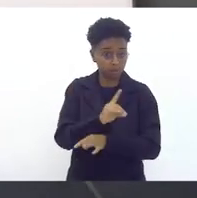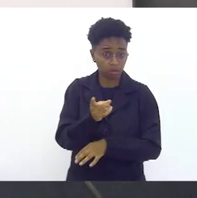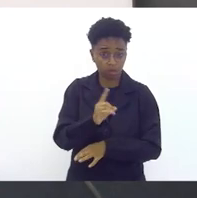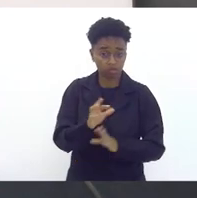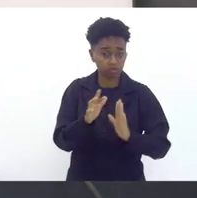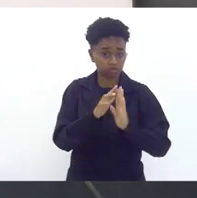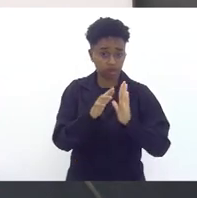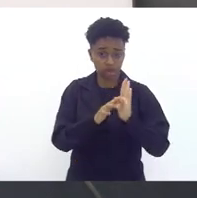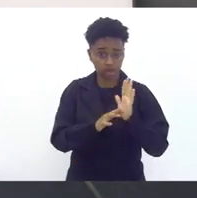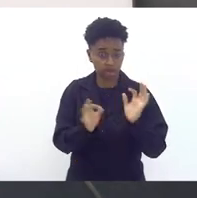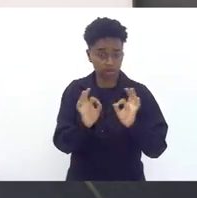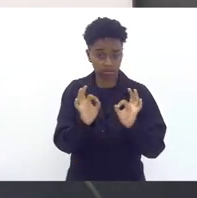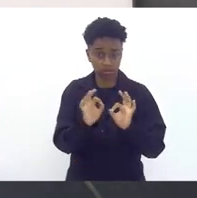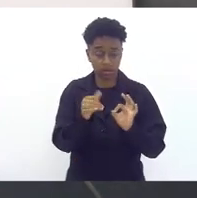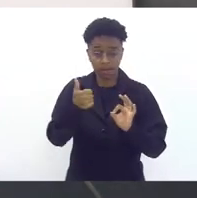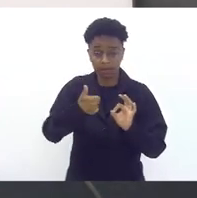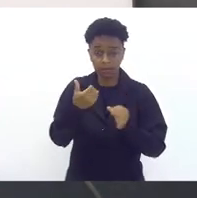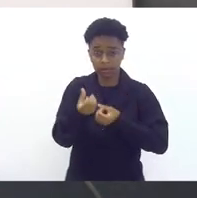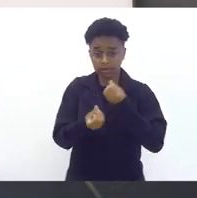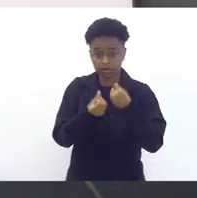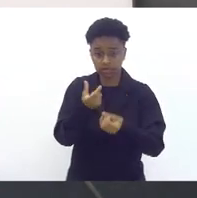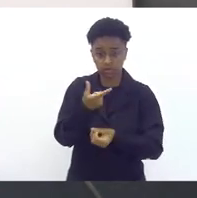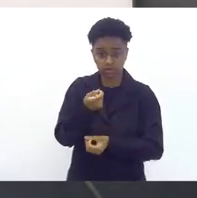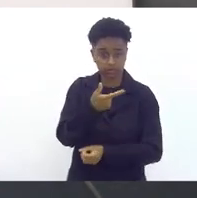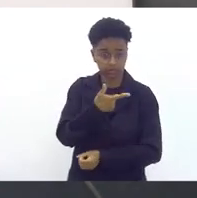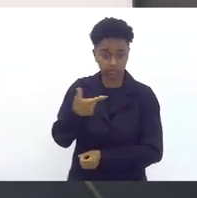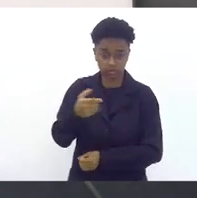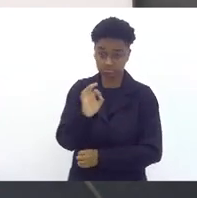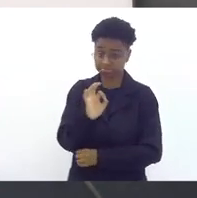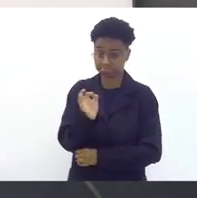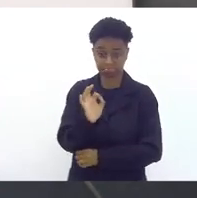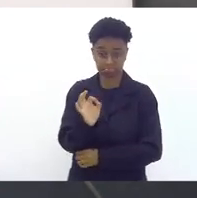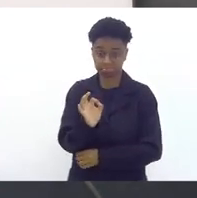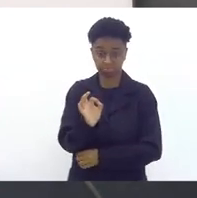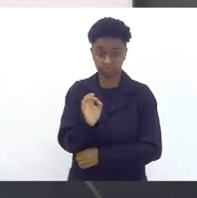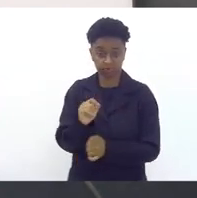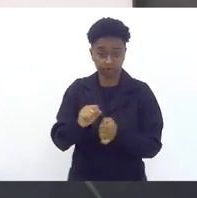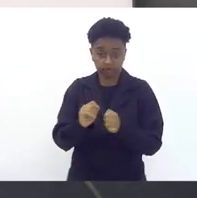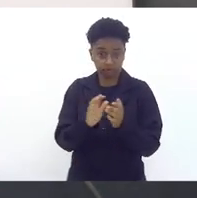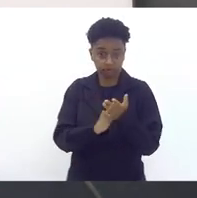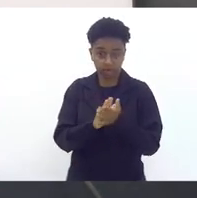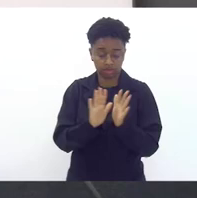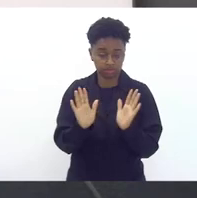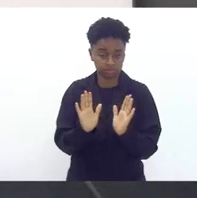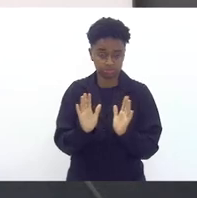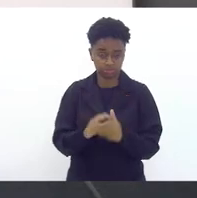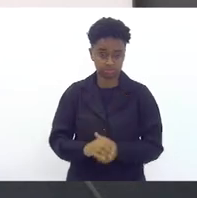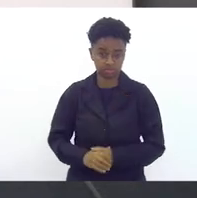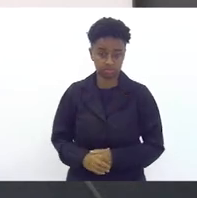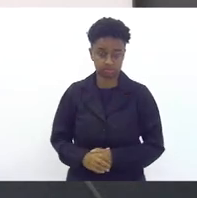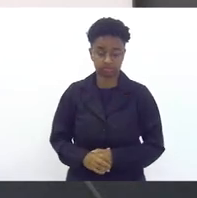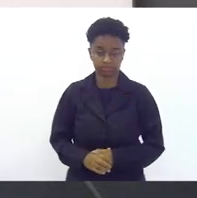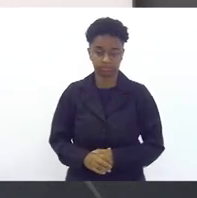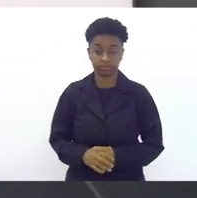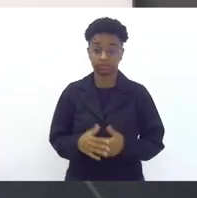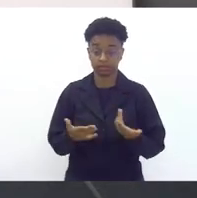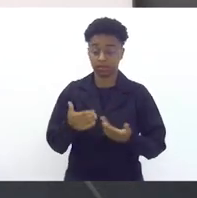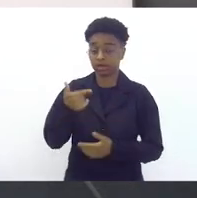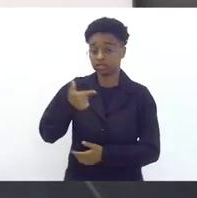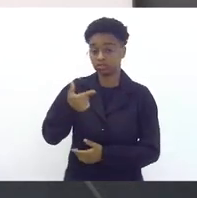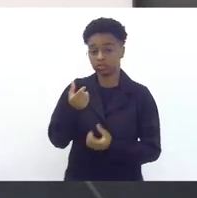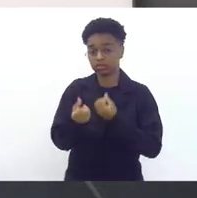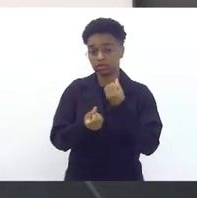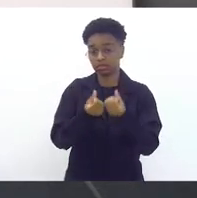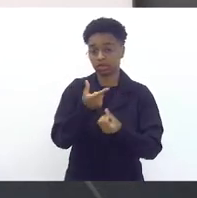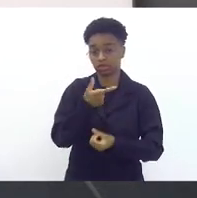regulamentação no primeiro semestre de 2022. Não concluiu. E do segundo semestre de